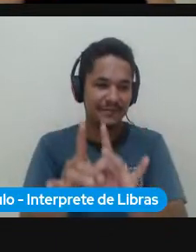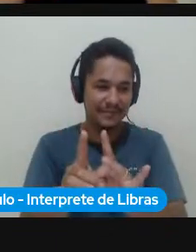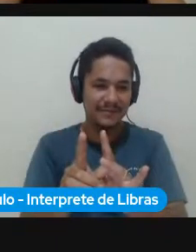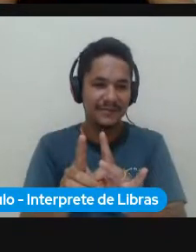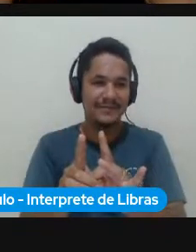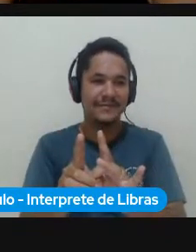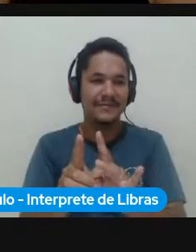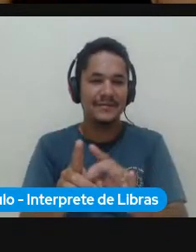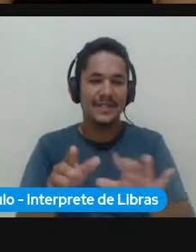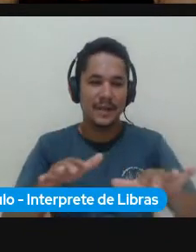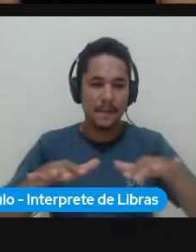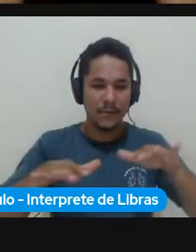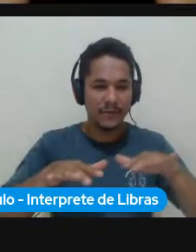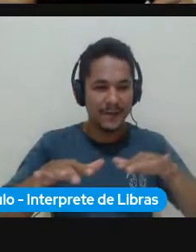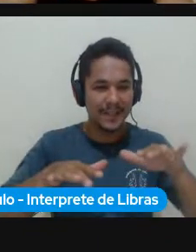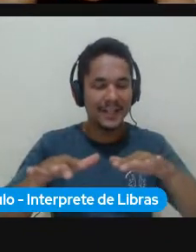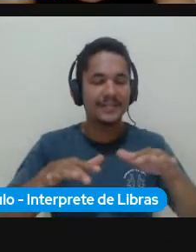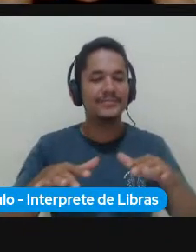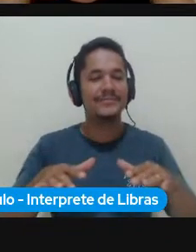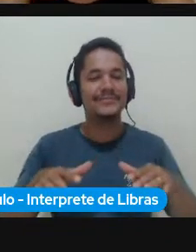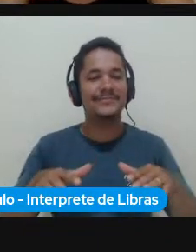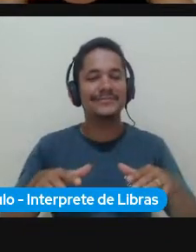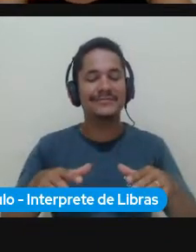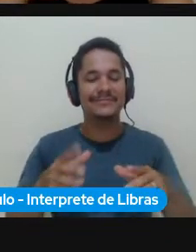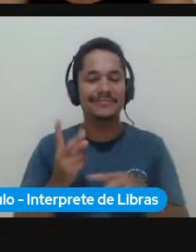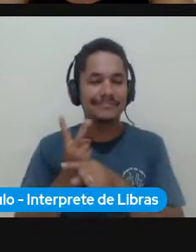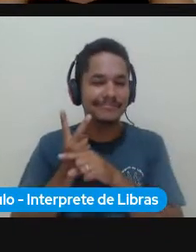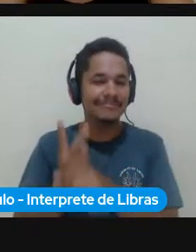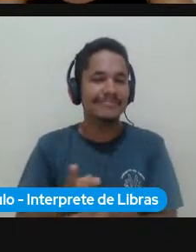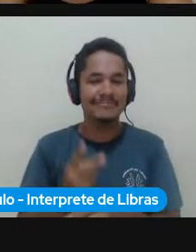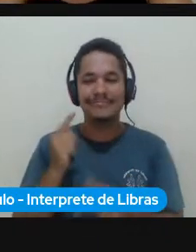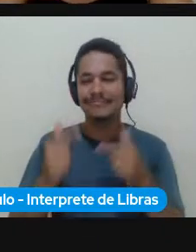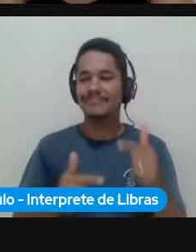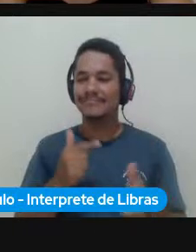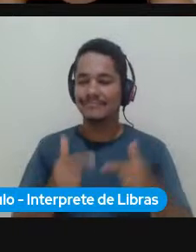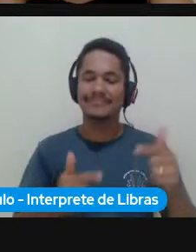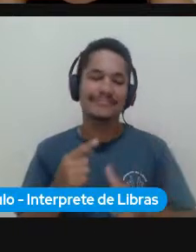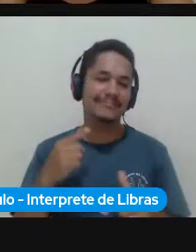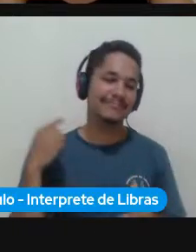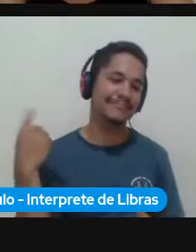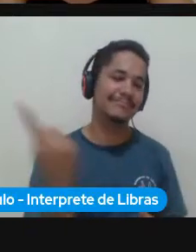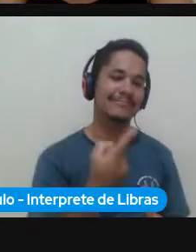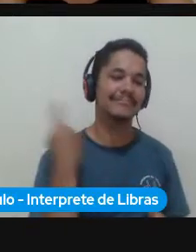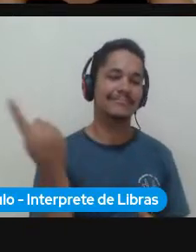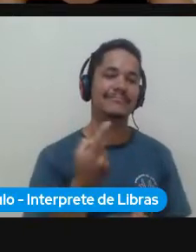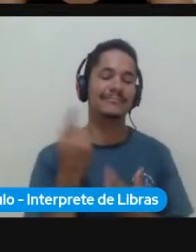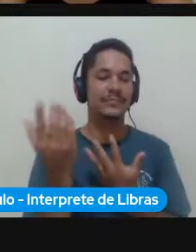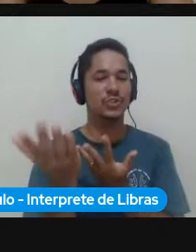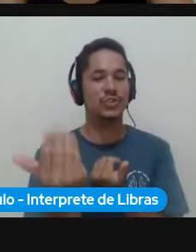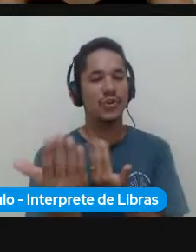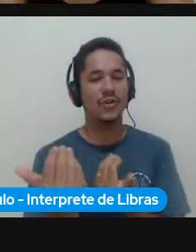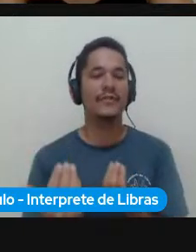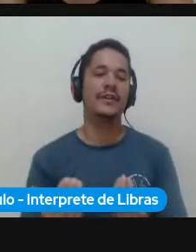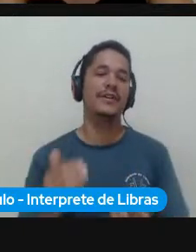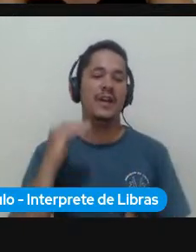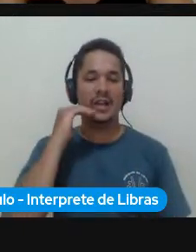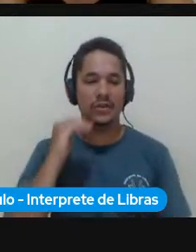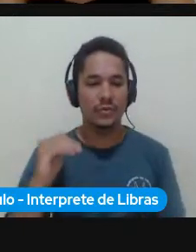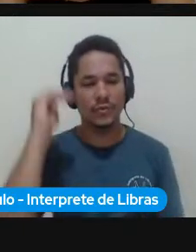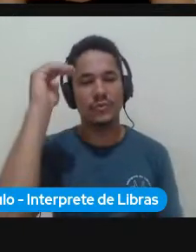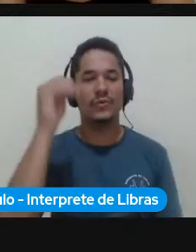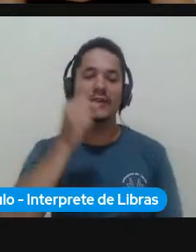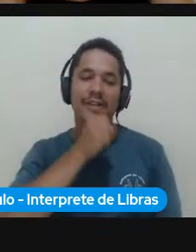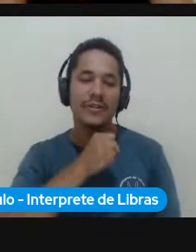de movimentar aí essa busca do trabalho para os nossos jovens, adultos e idosos, né,